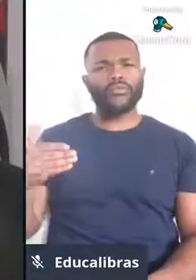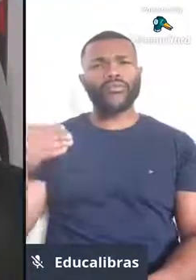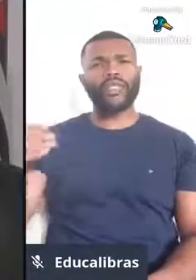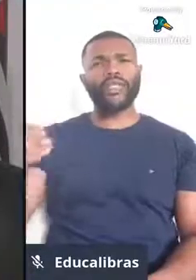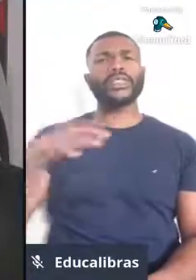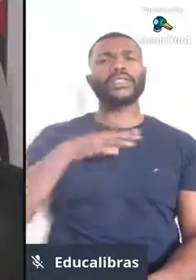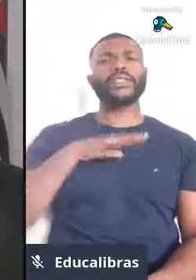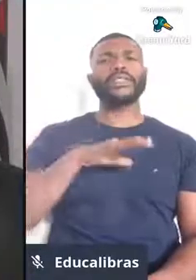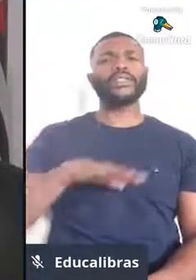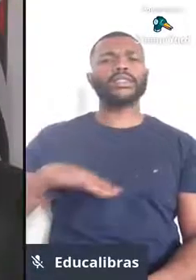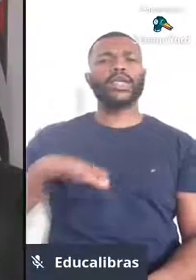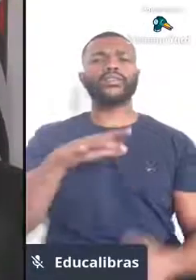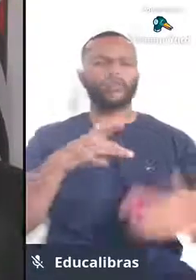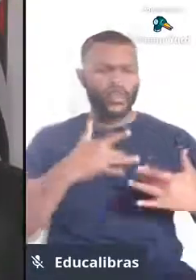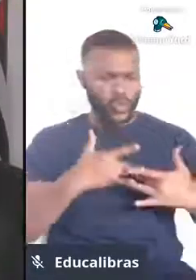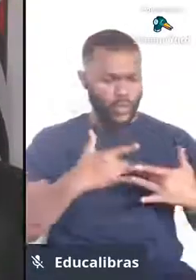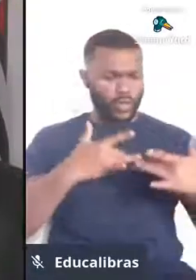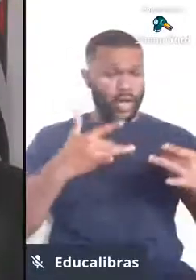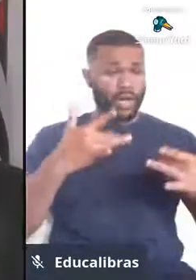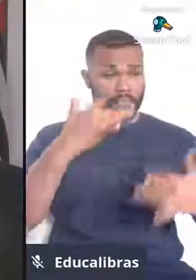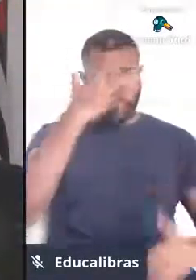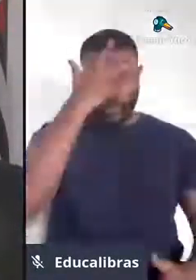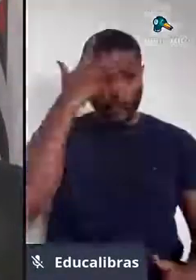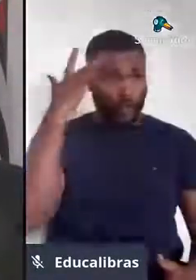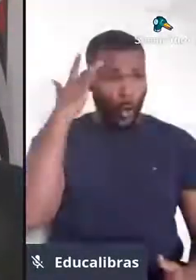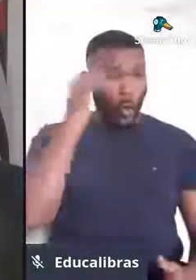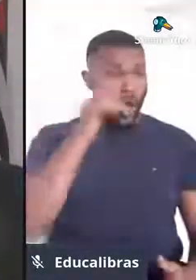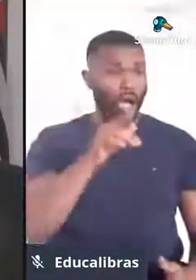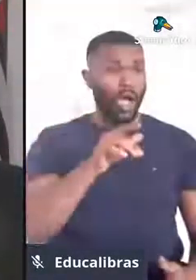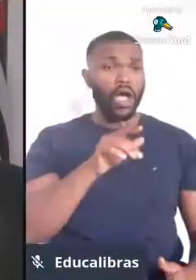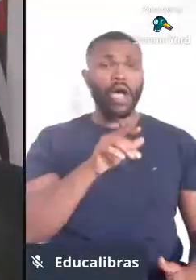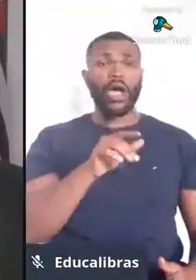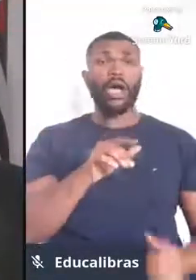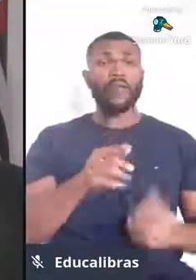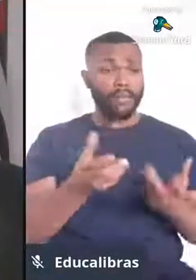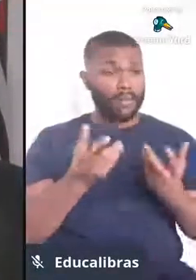né? Então, as pessoas físicas que quiserem doar, tem um site, que é o